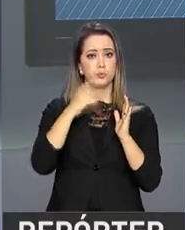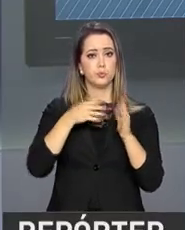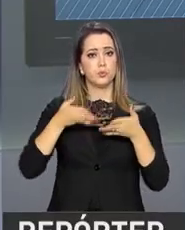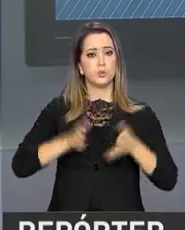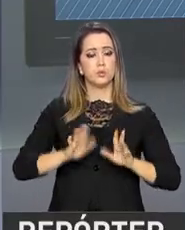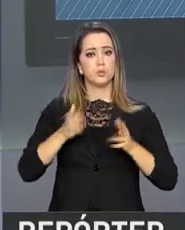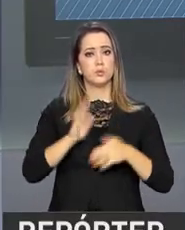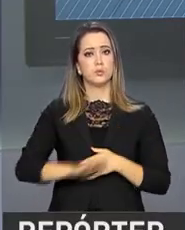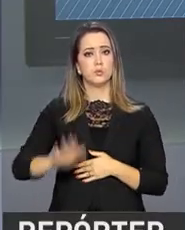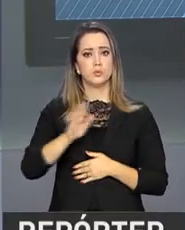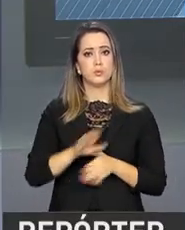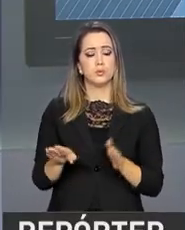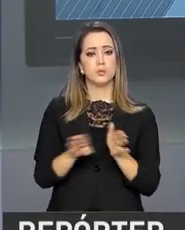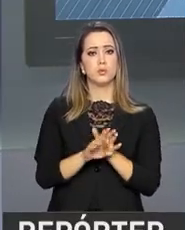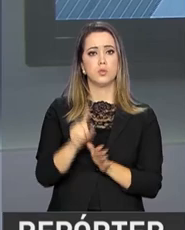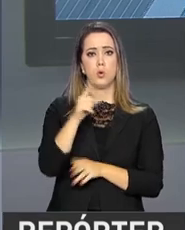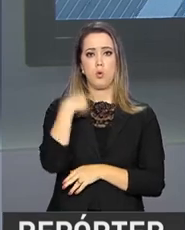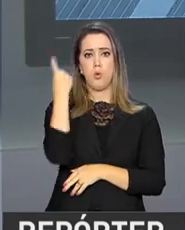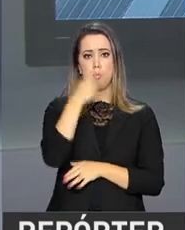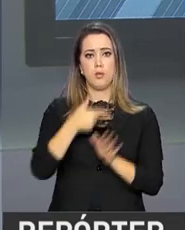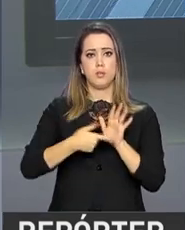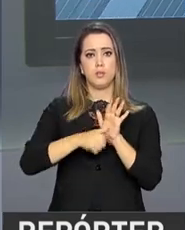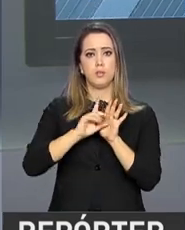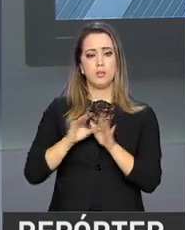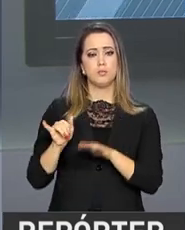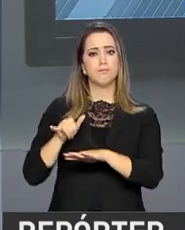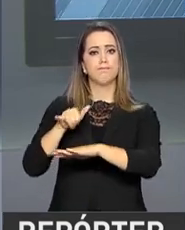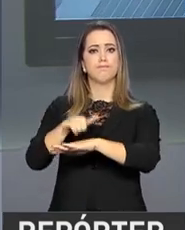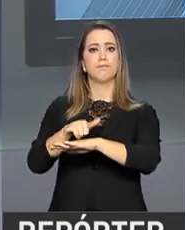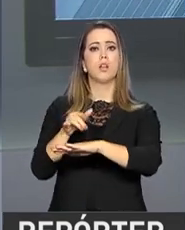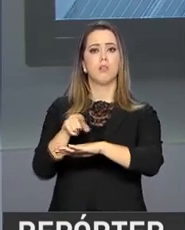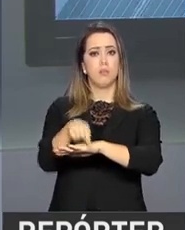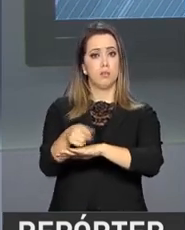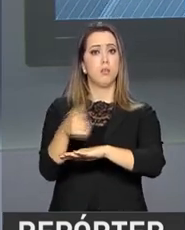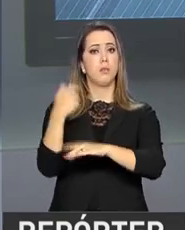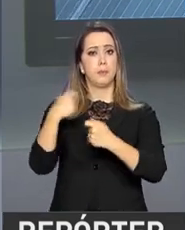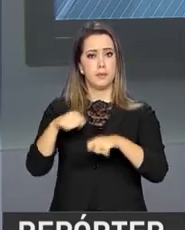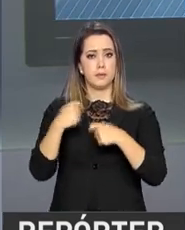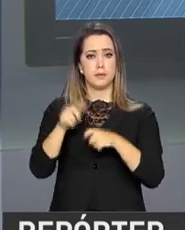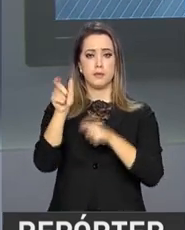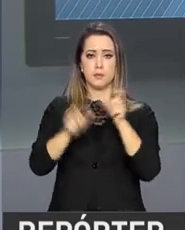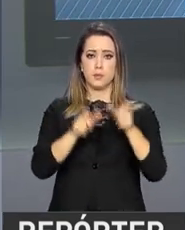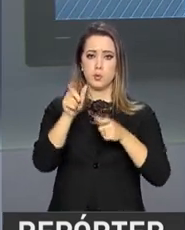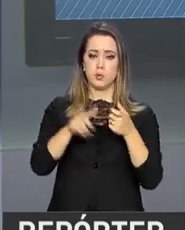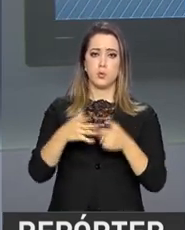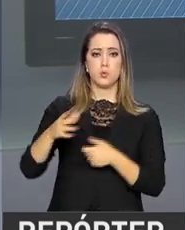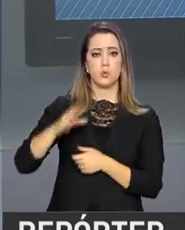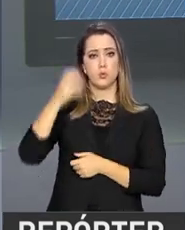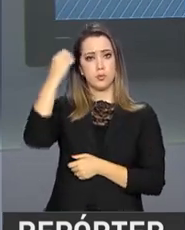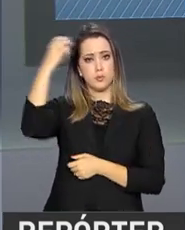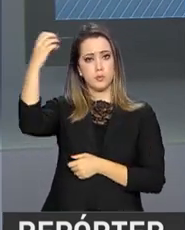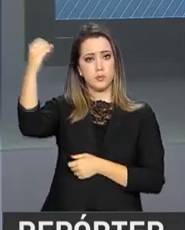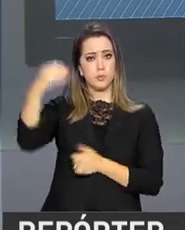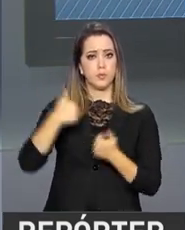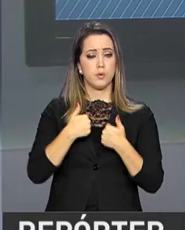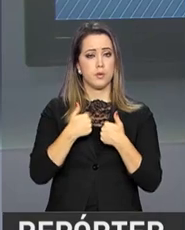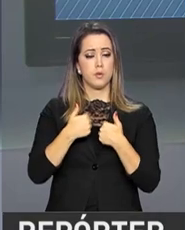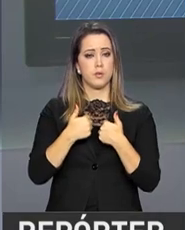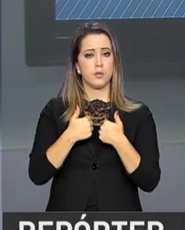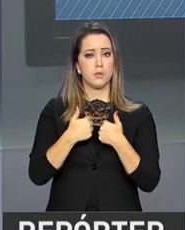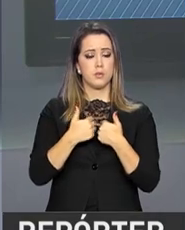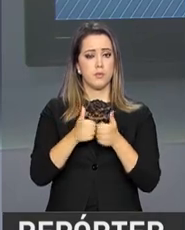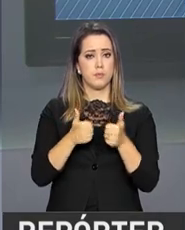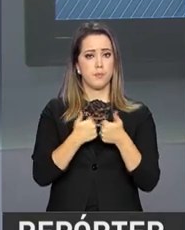das crianças e chegar com uma hora antes do embarque são algumas das obrigações dos passageiros dos terminais rodoviários do país